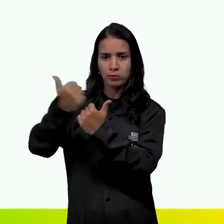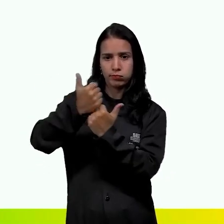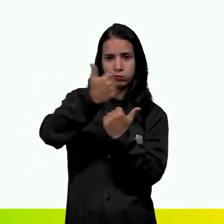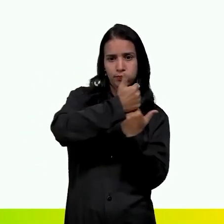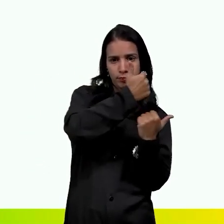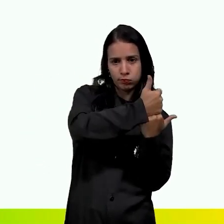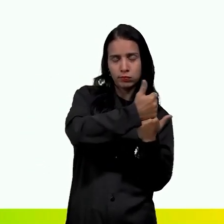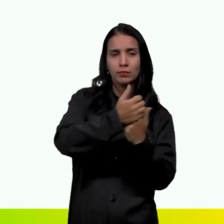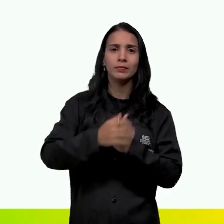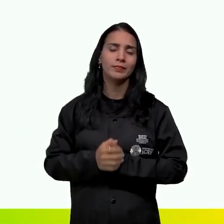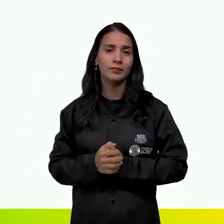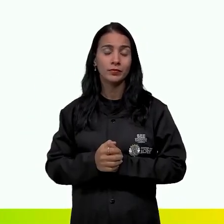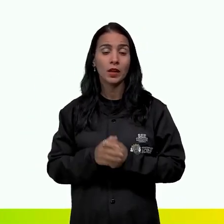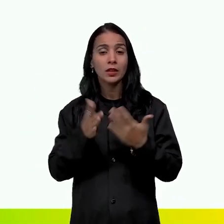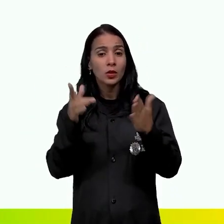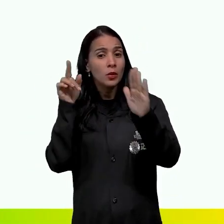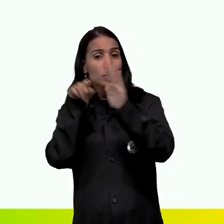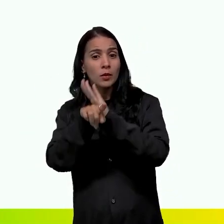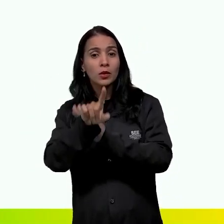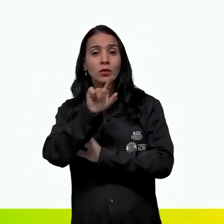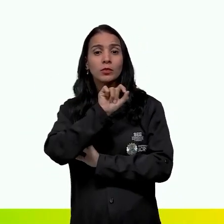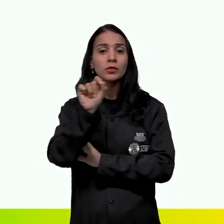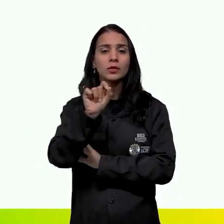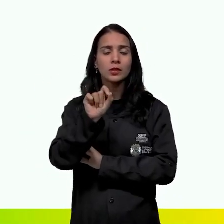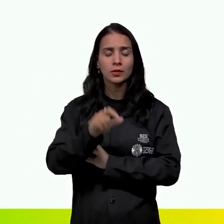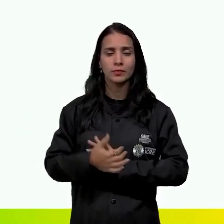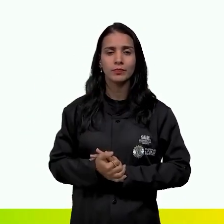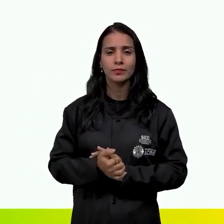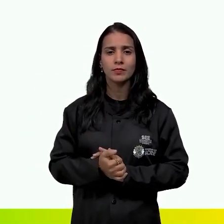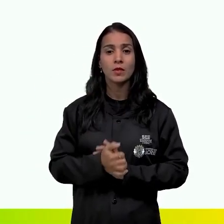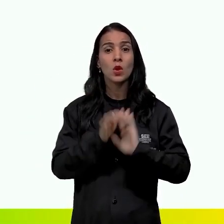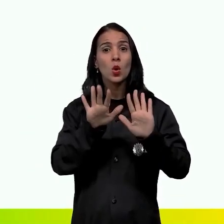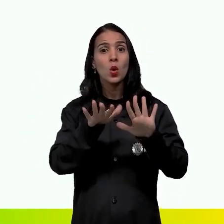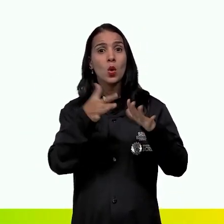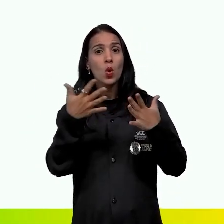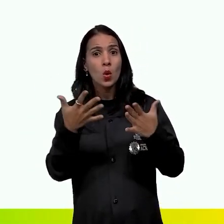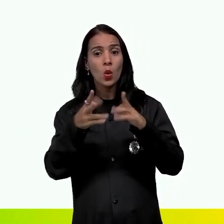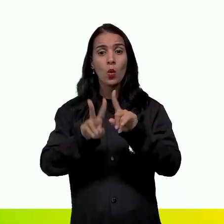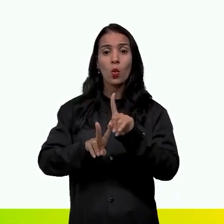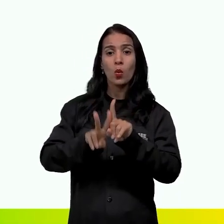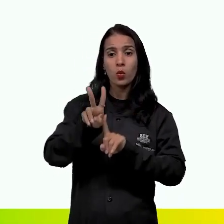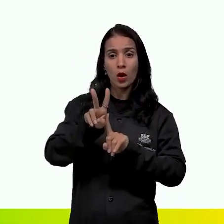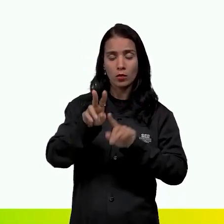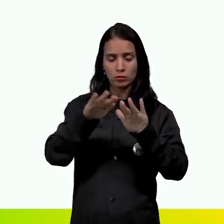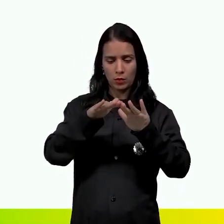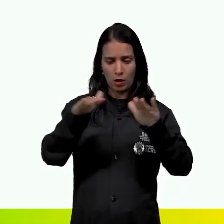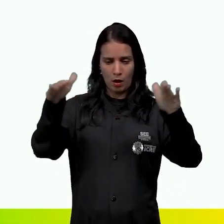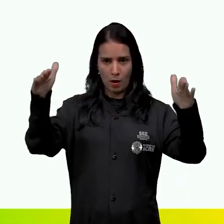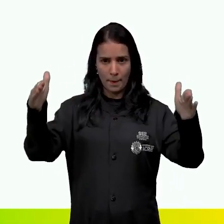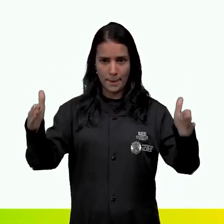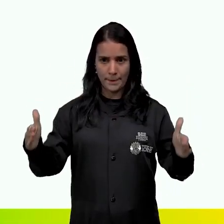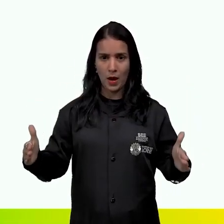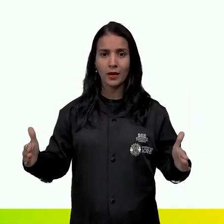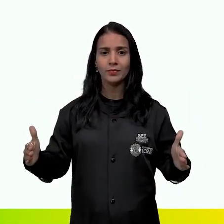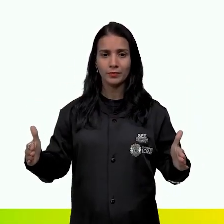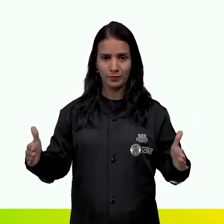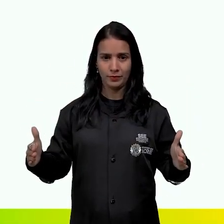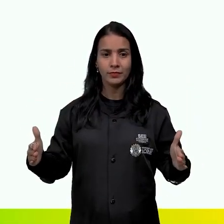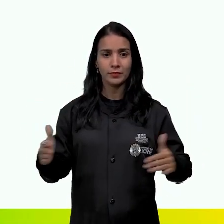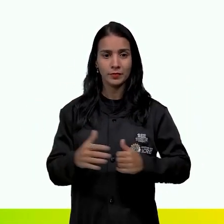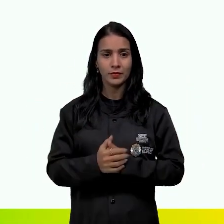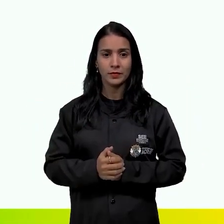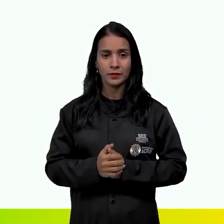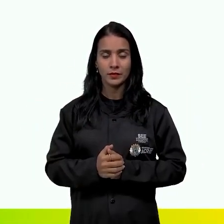fazer a seguinte pergunta: qual é o volume do lote